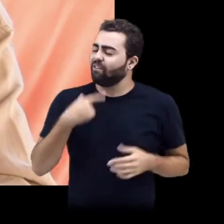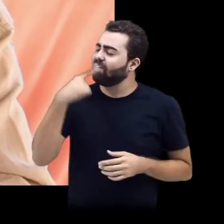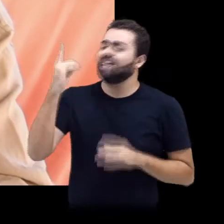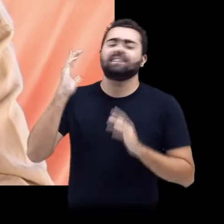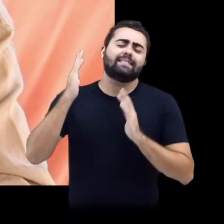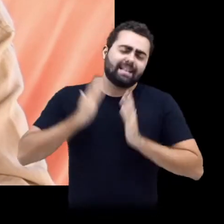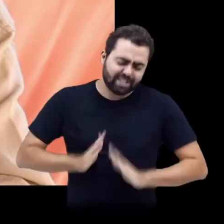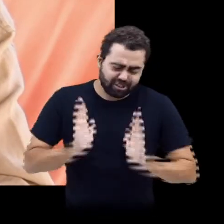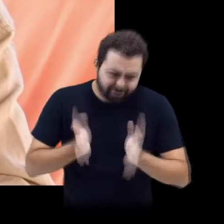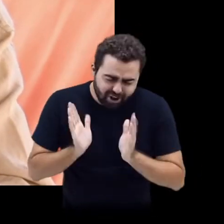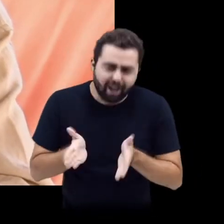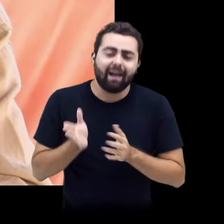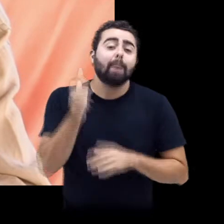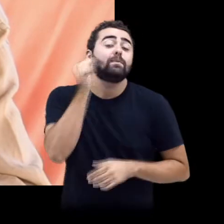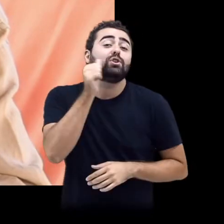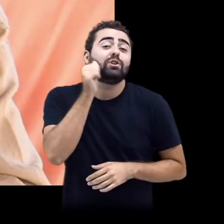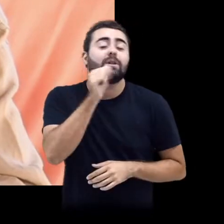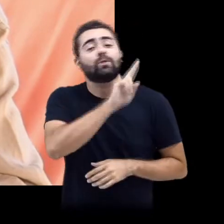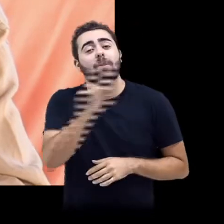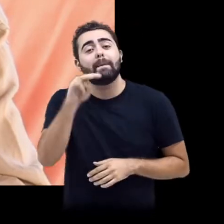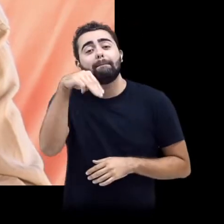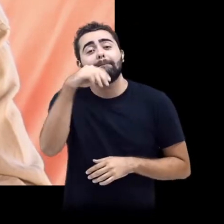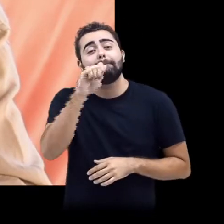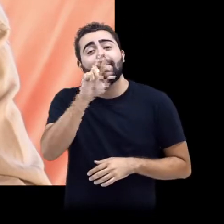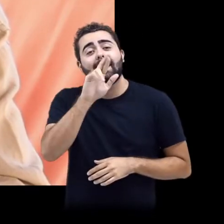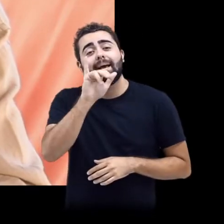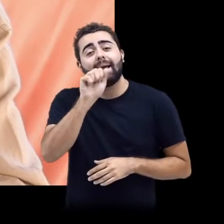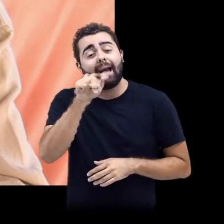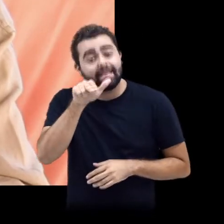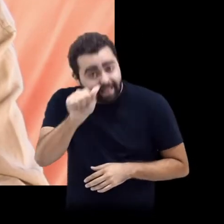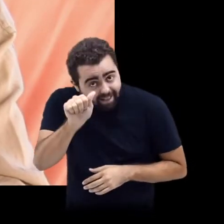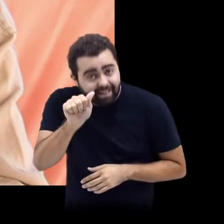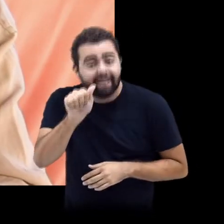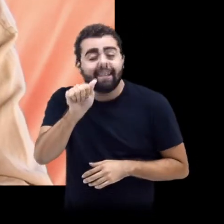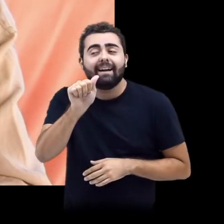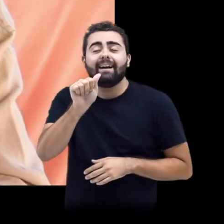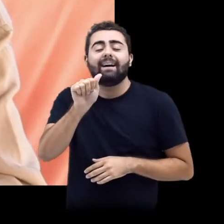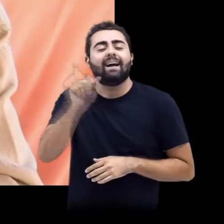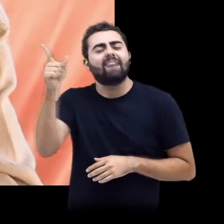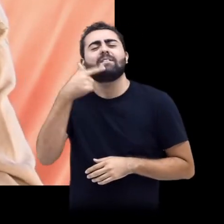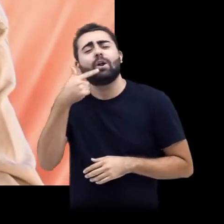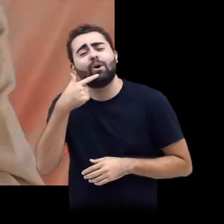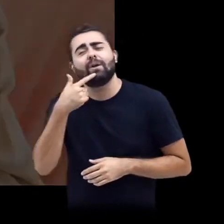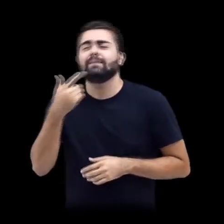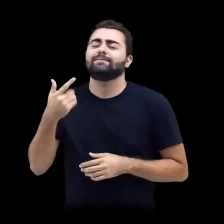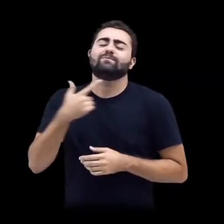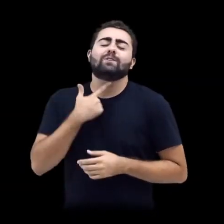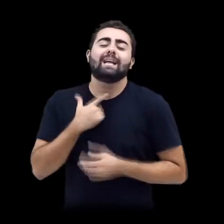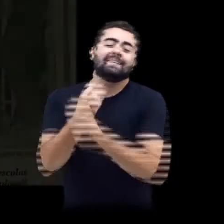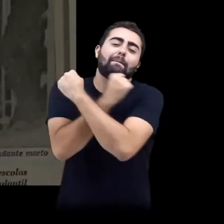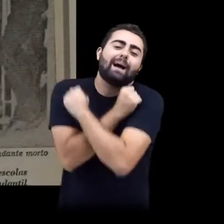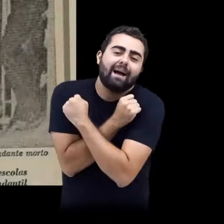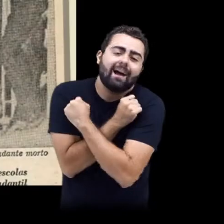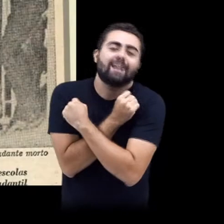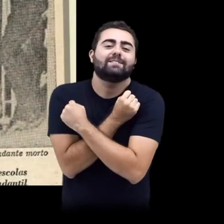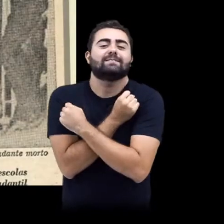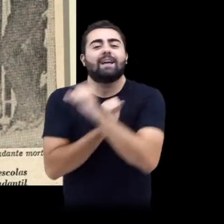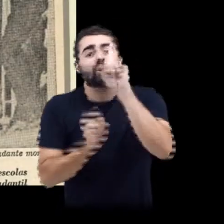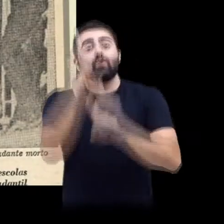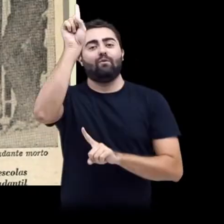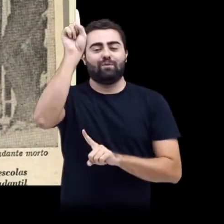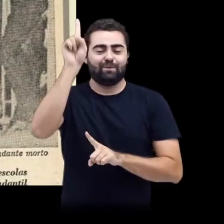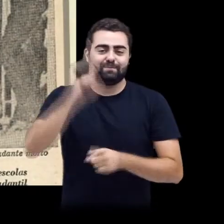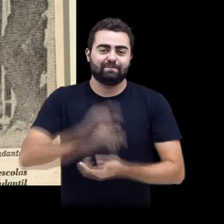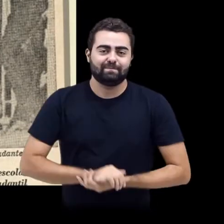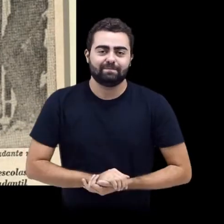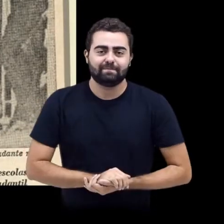uma menina, chama-se Mariana, e queria me dar um abraço de ano novo, né? Fotos: o estudante Edson Luiz morto